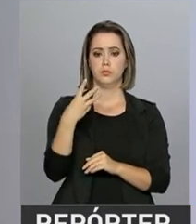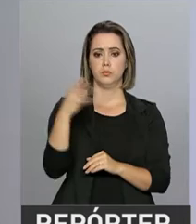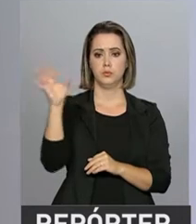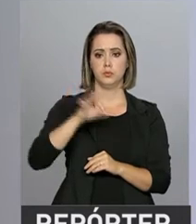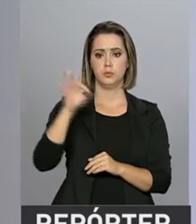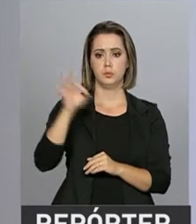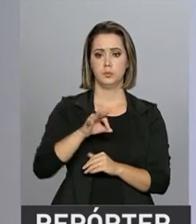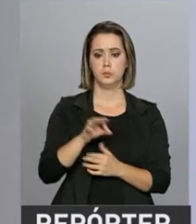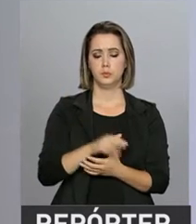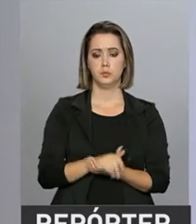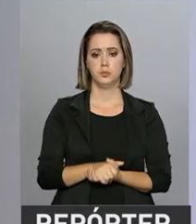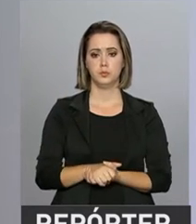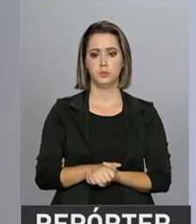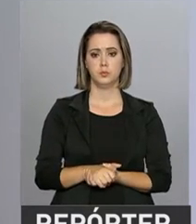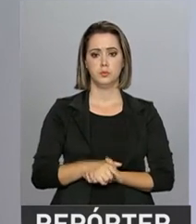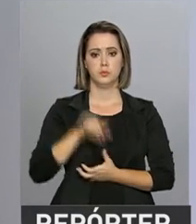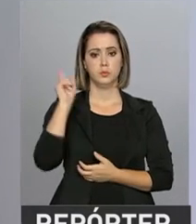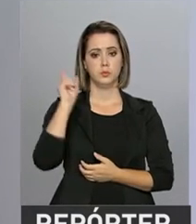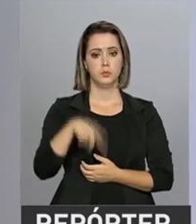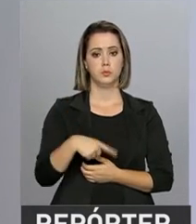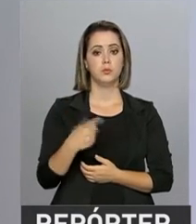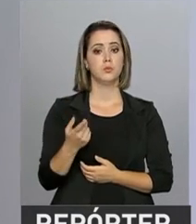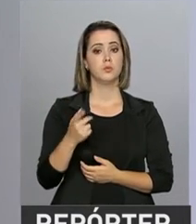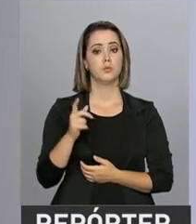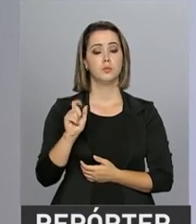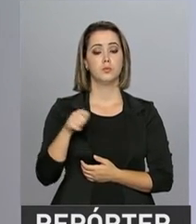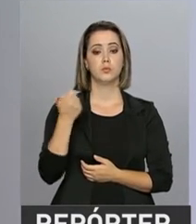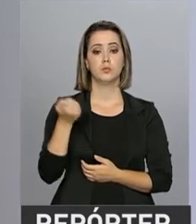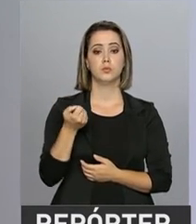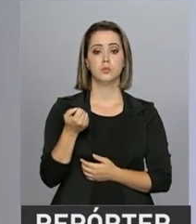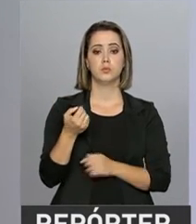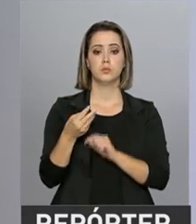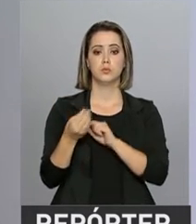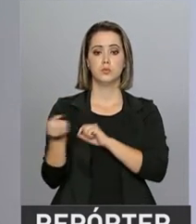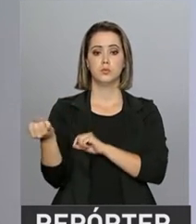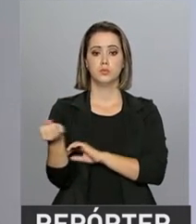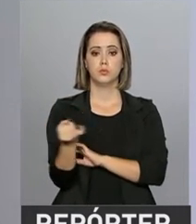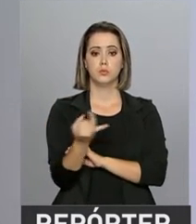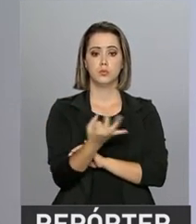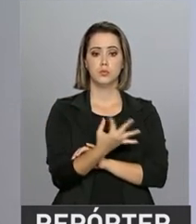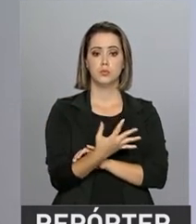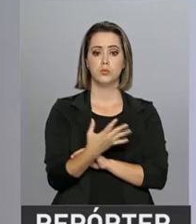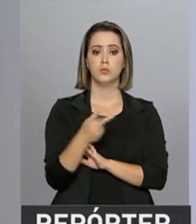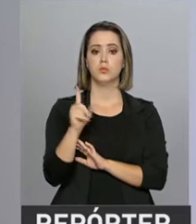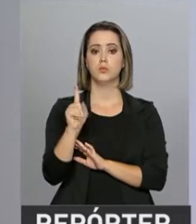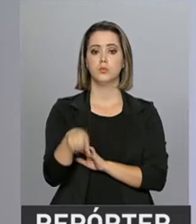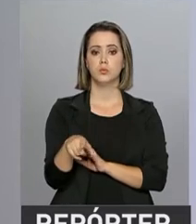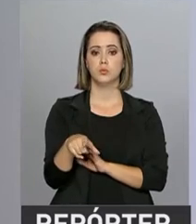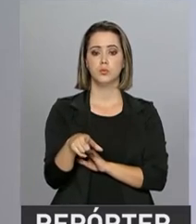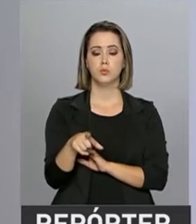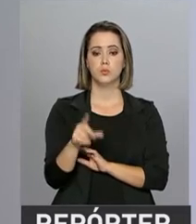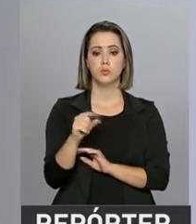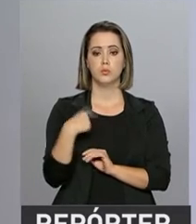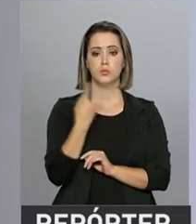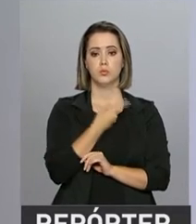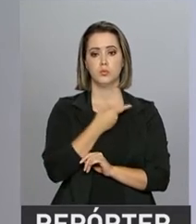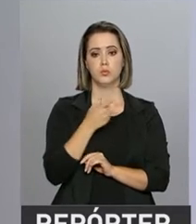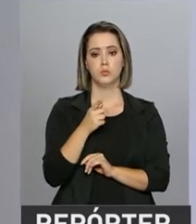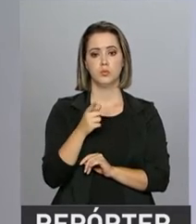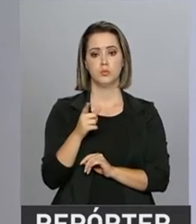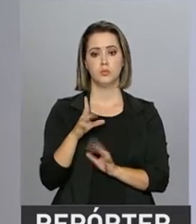18,3%, que é um sinal, entre outros sinais alentadores, que todos